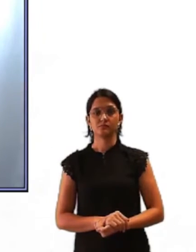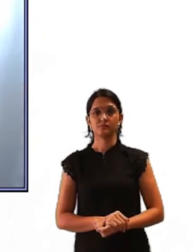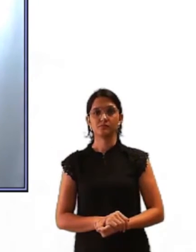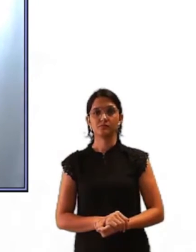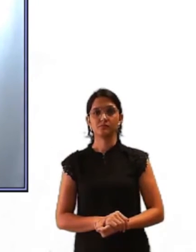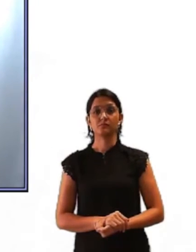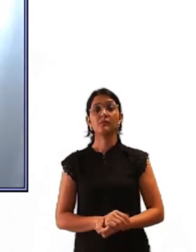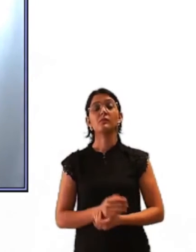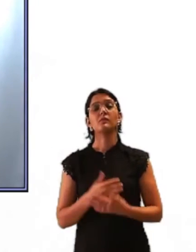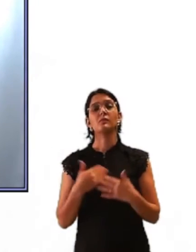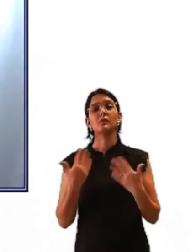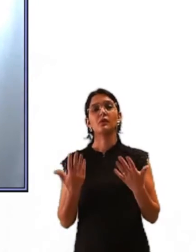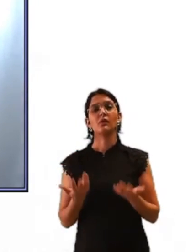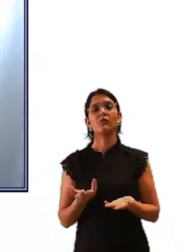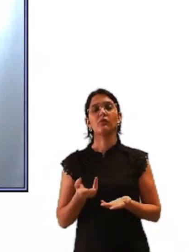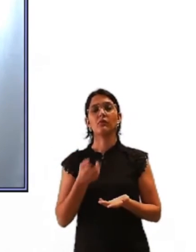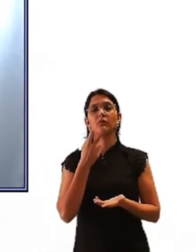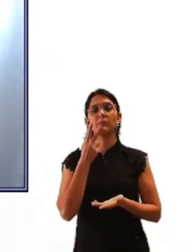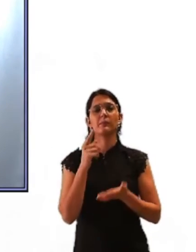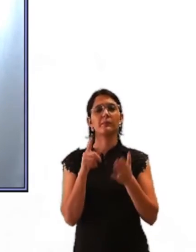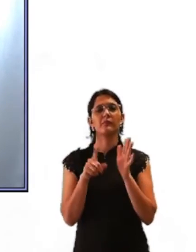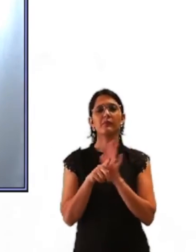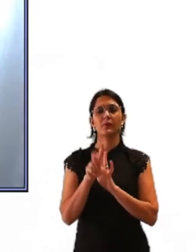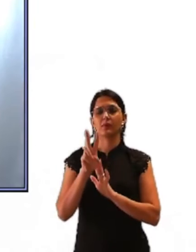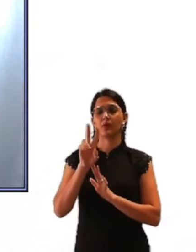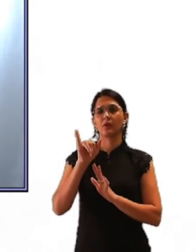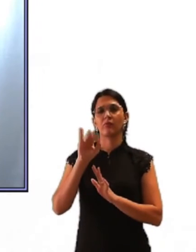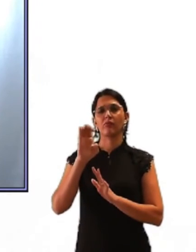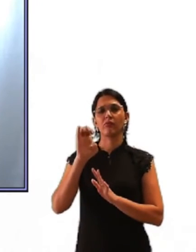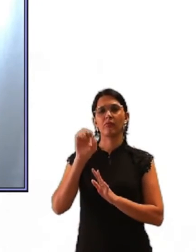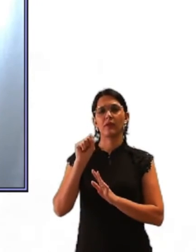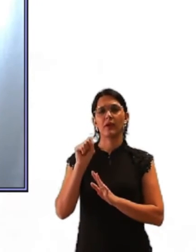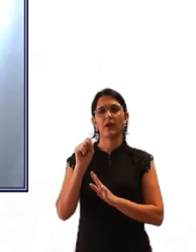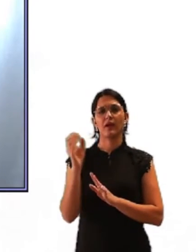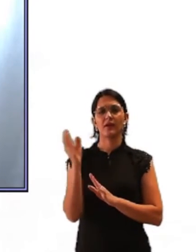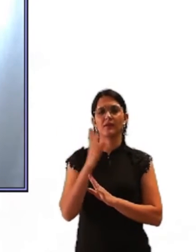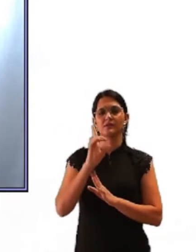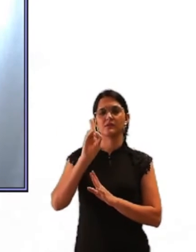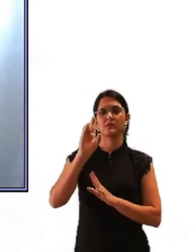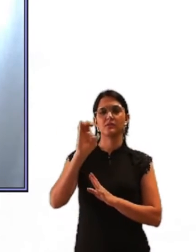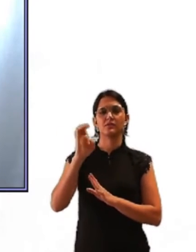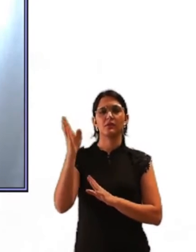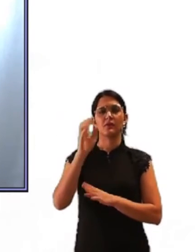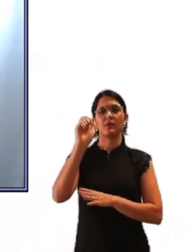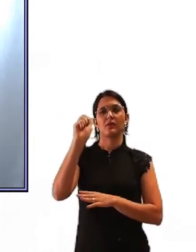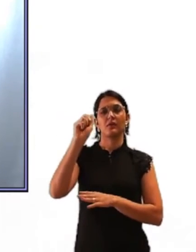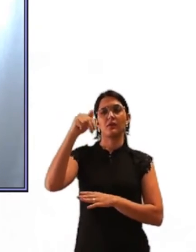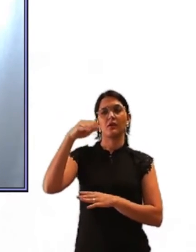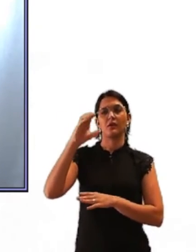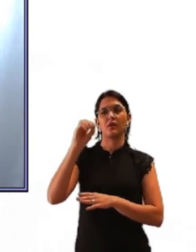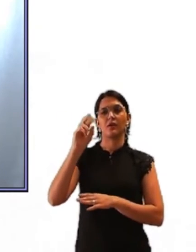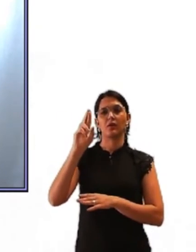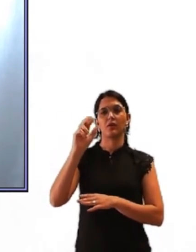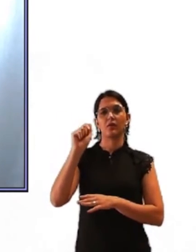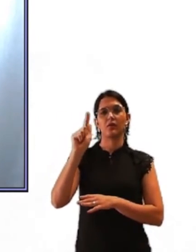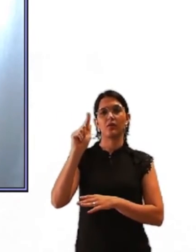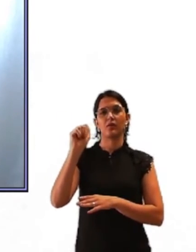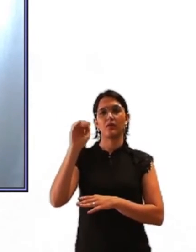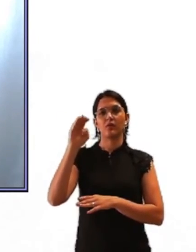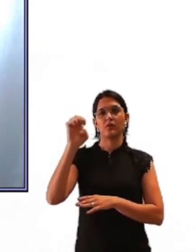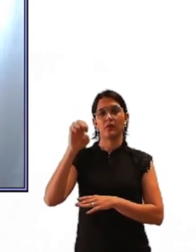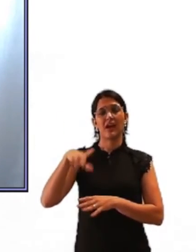Esse viés de ancoragem é confundido com o que costumamos ouvir de linha de pensamento, linha de